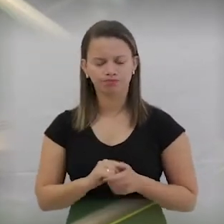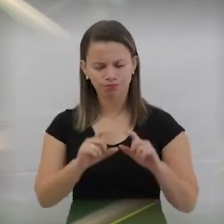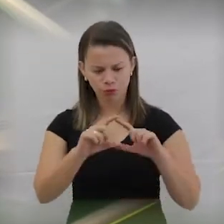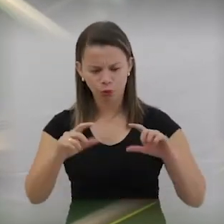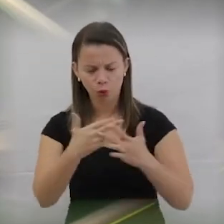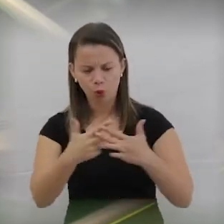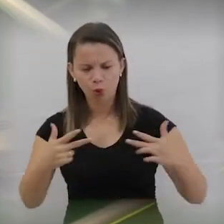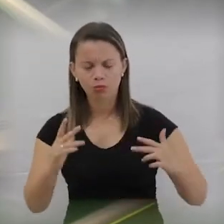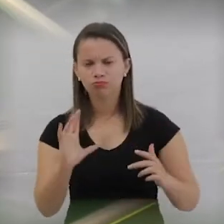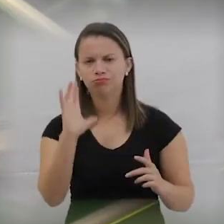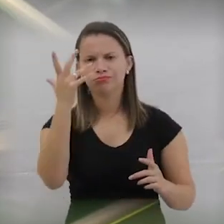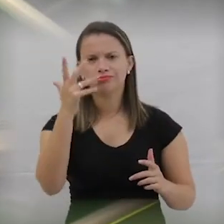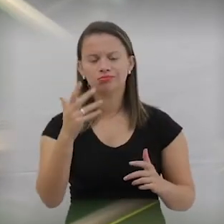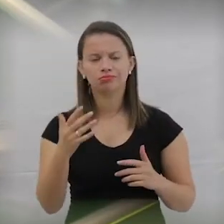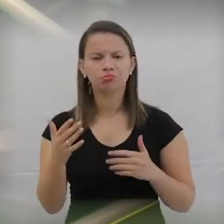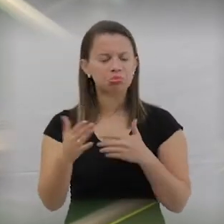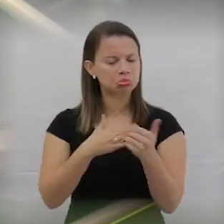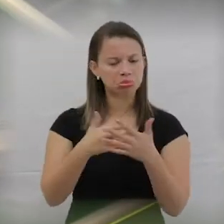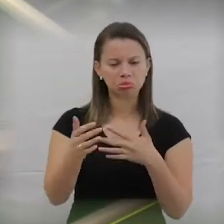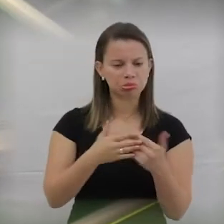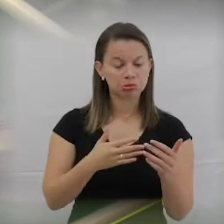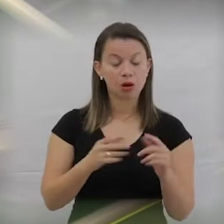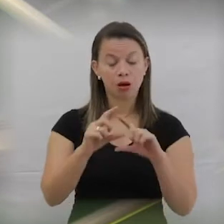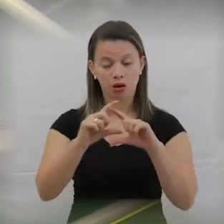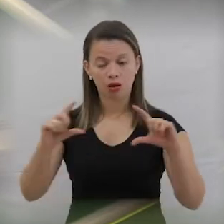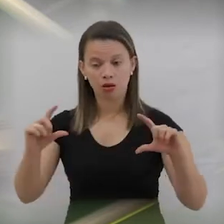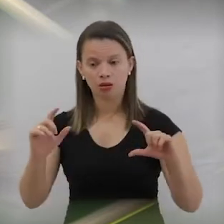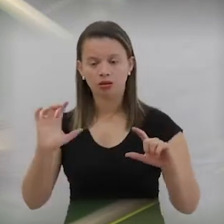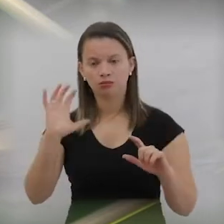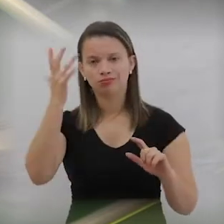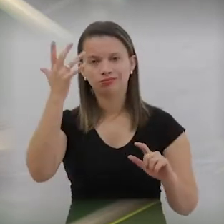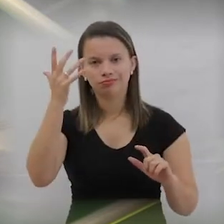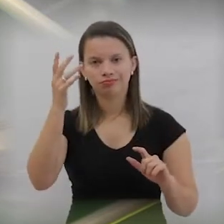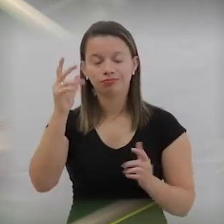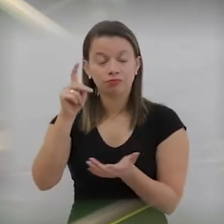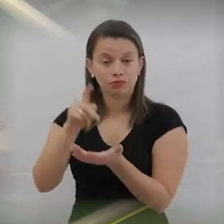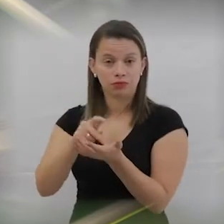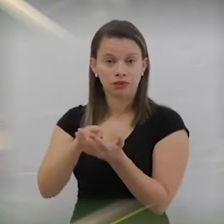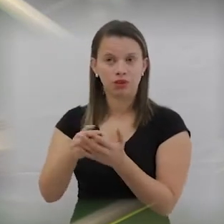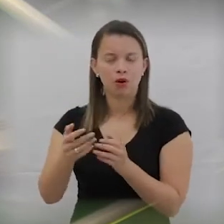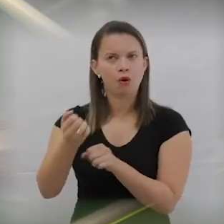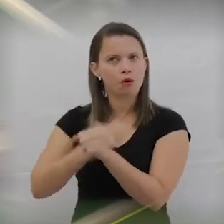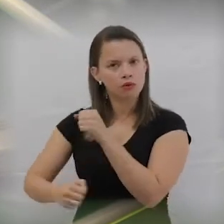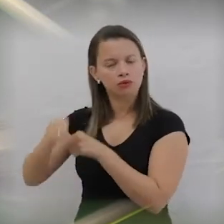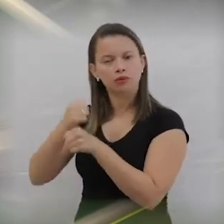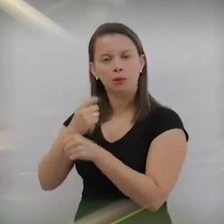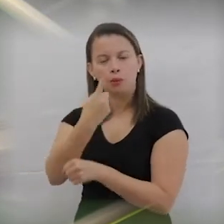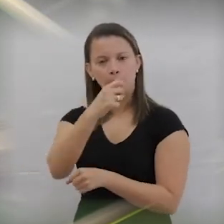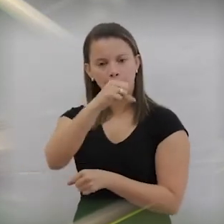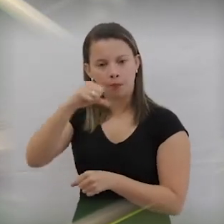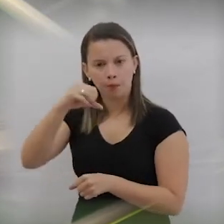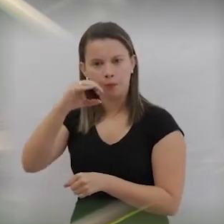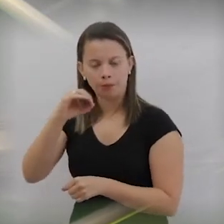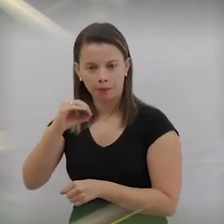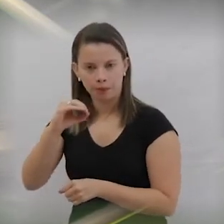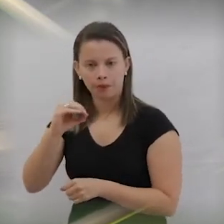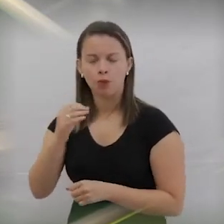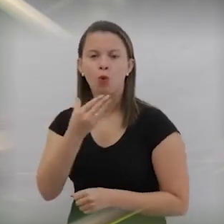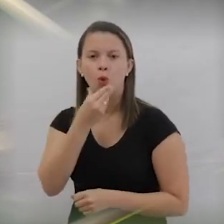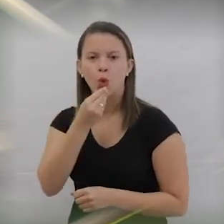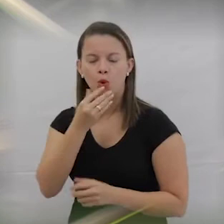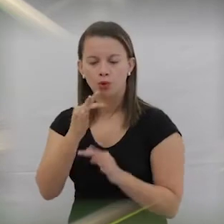acaso, nada a ser visto por alto. E agora eu vou andar para 1990. Fritjof Capra,